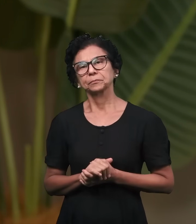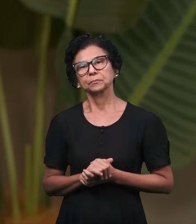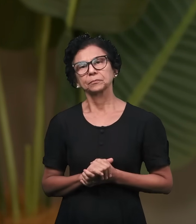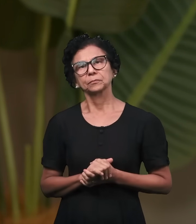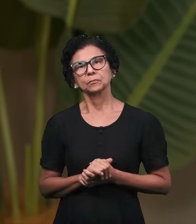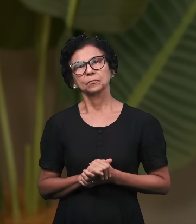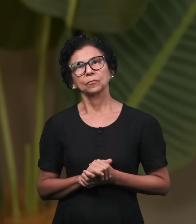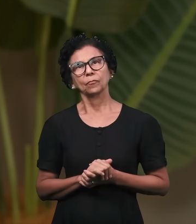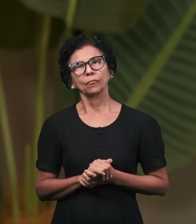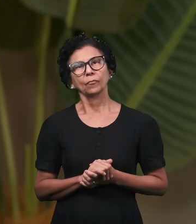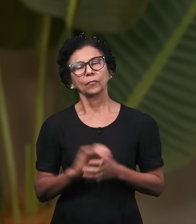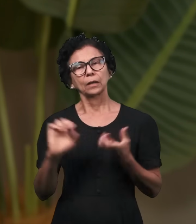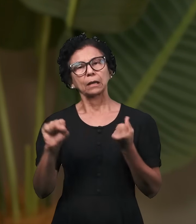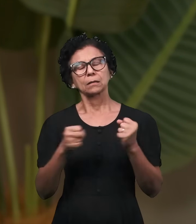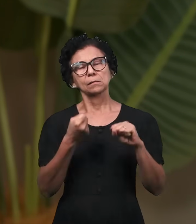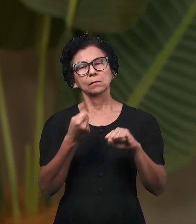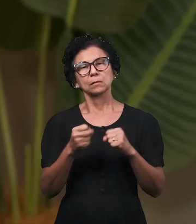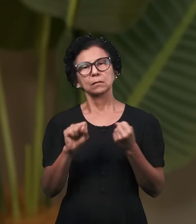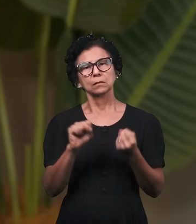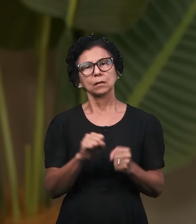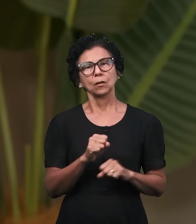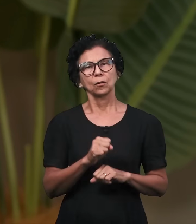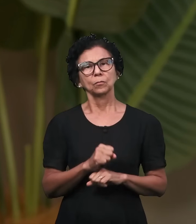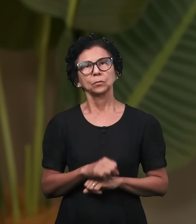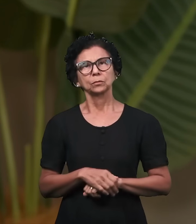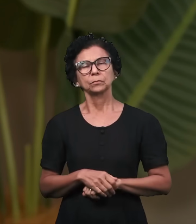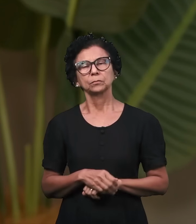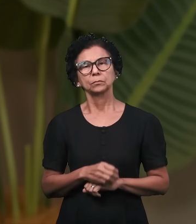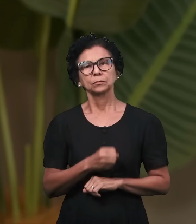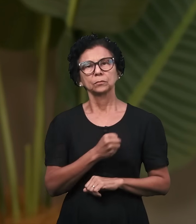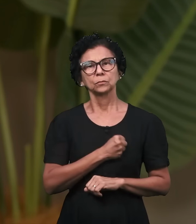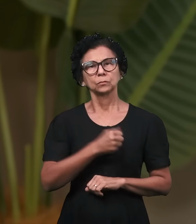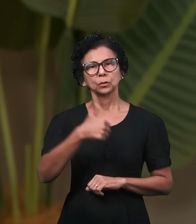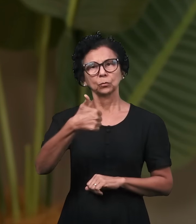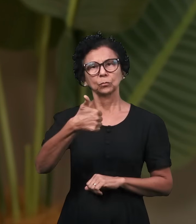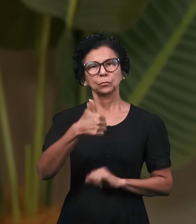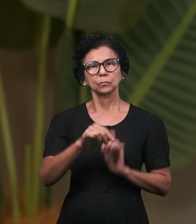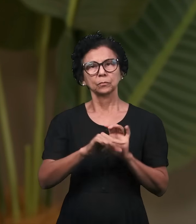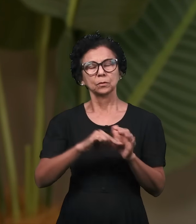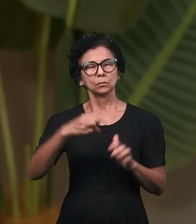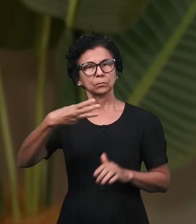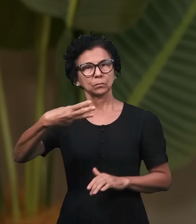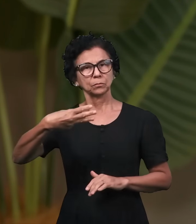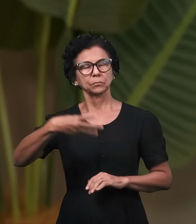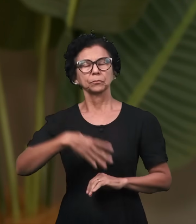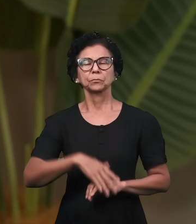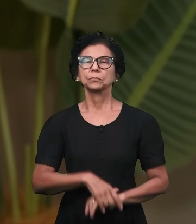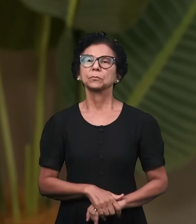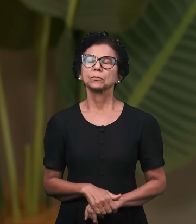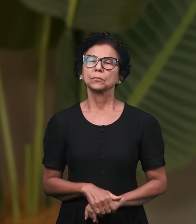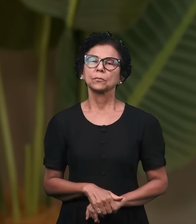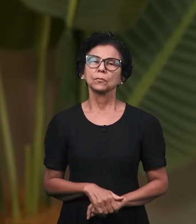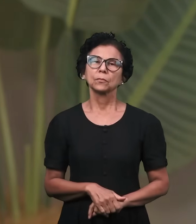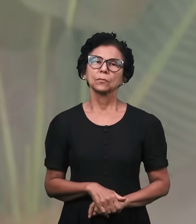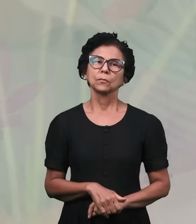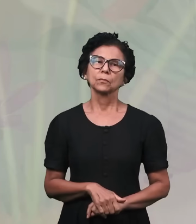tema está no Salmo primeiro Salmo, no versículo 3, e diz